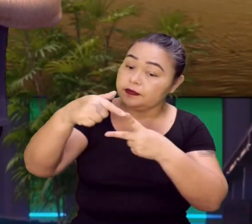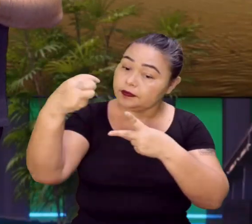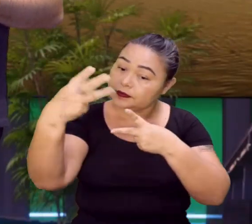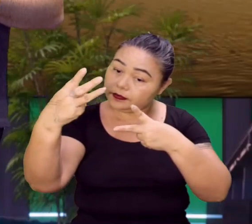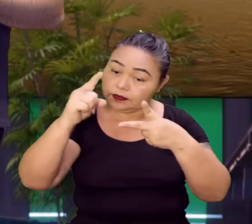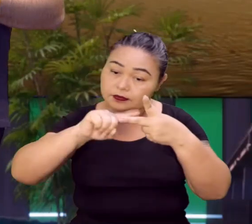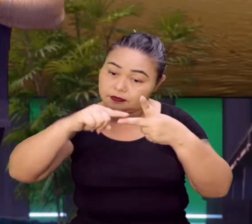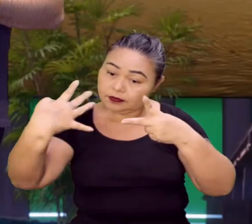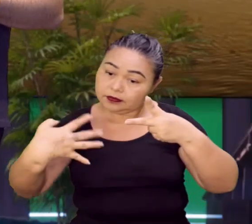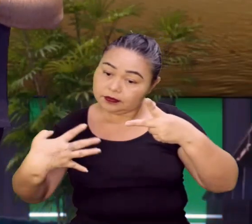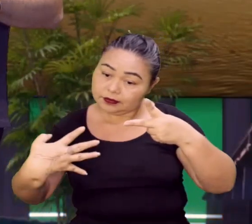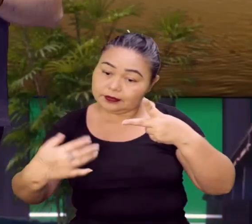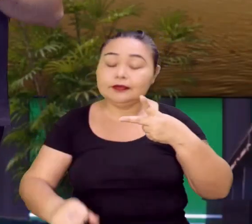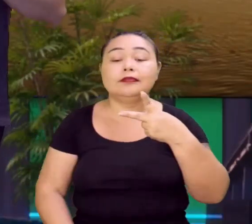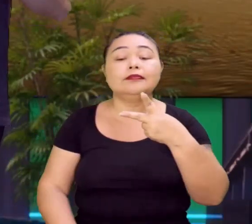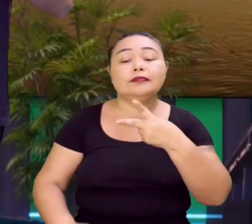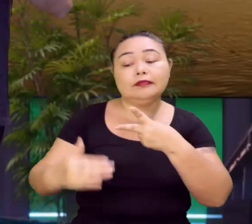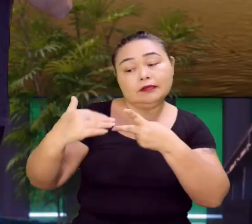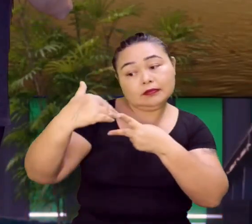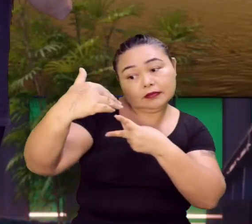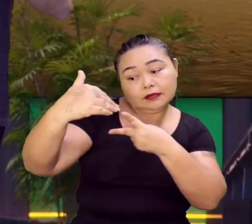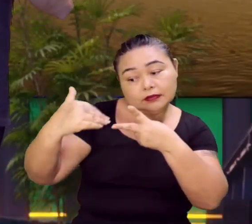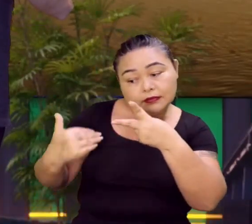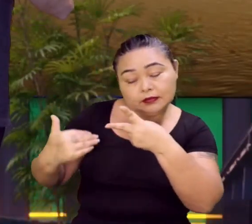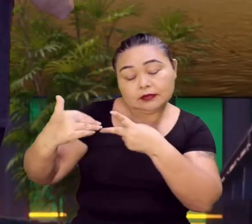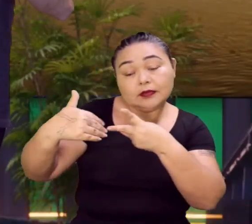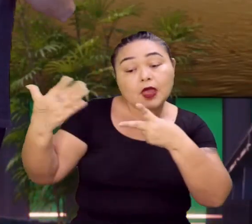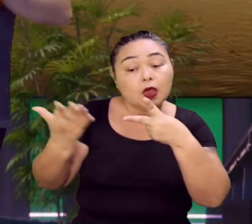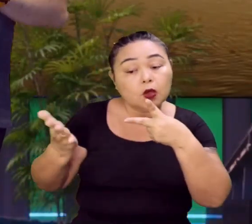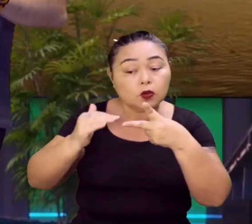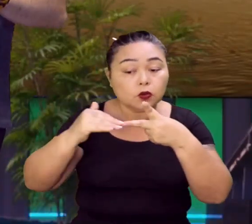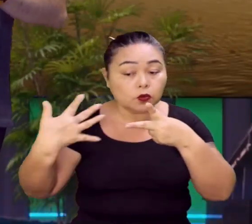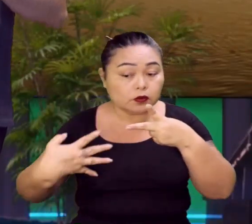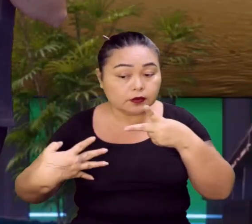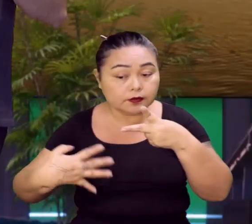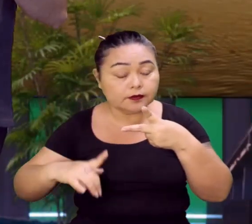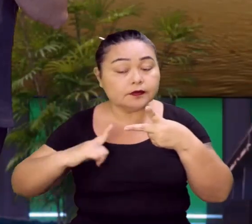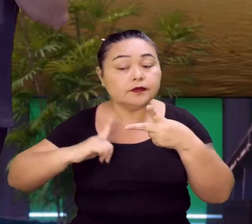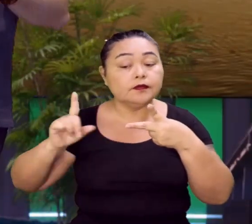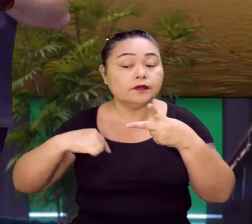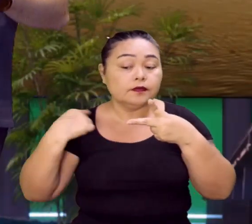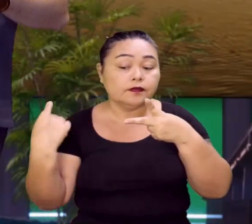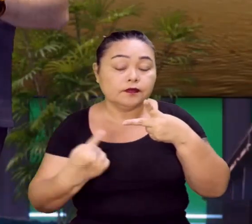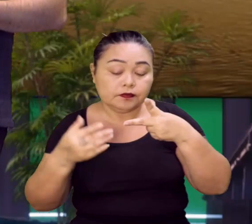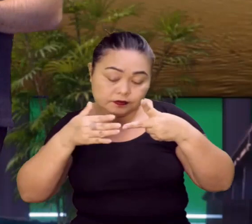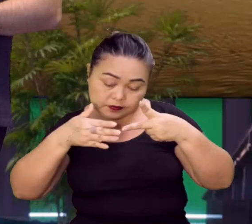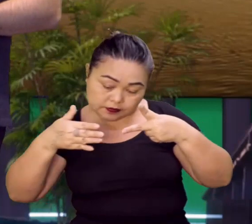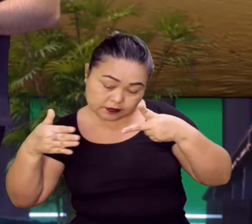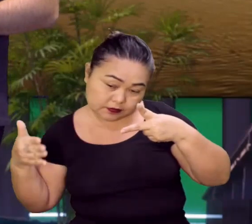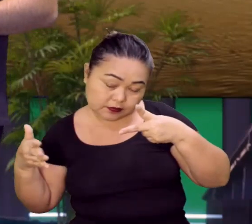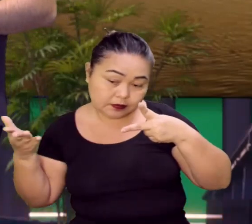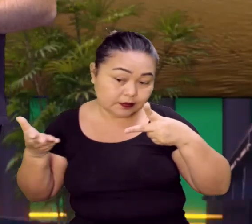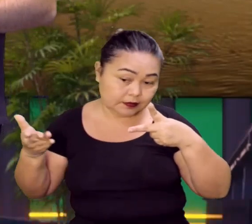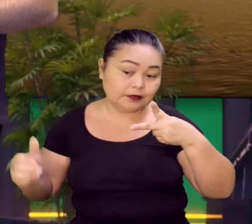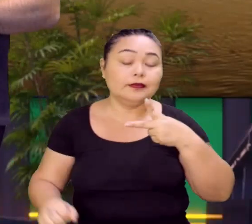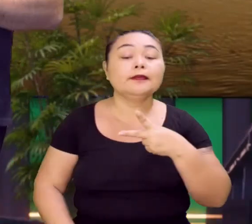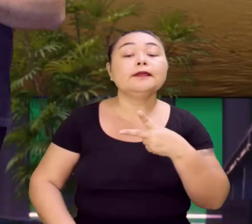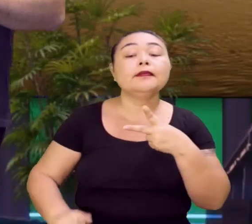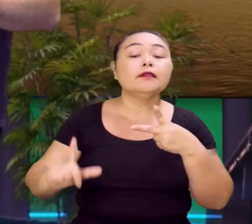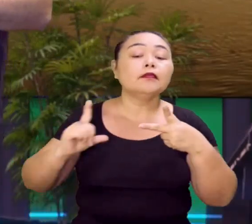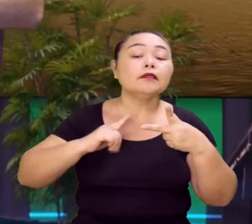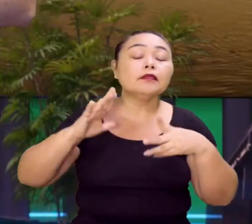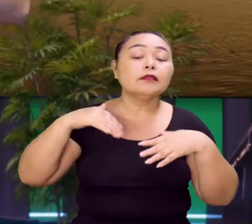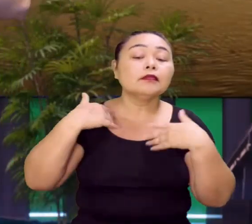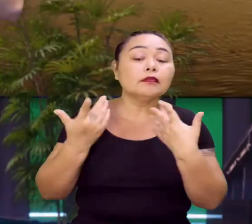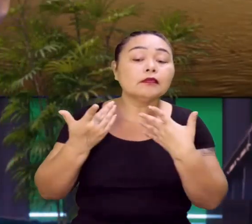e o período quaternário. Então, a gente vive no atual, que é o quaternário, o nosso período atual. Então,